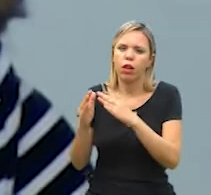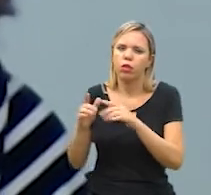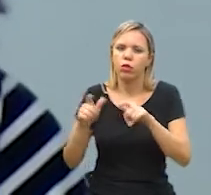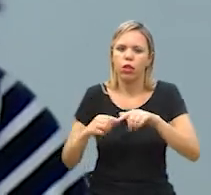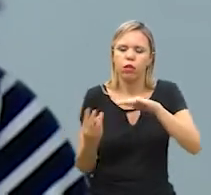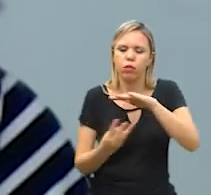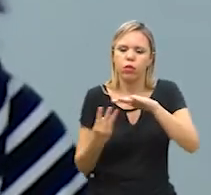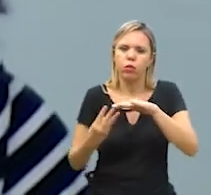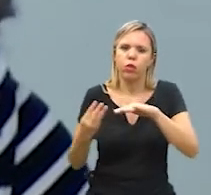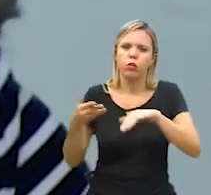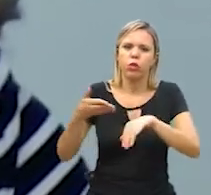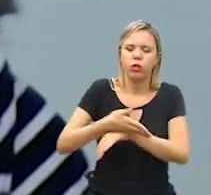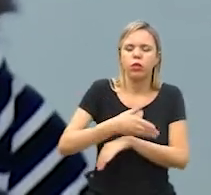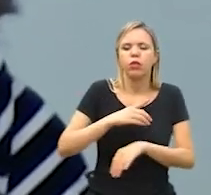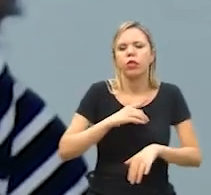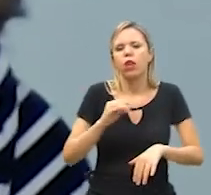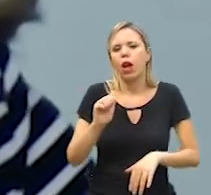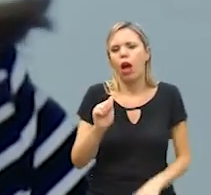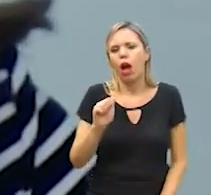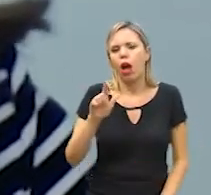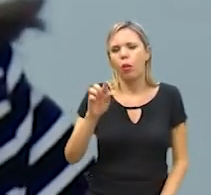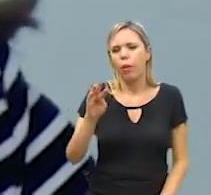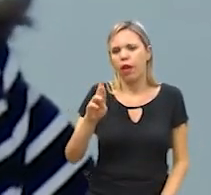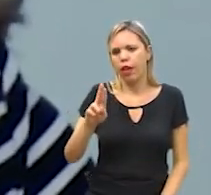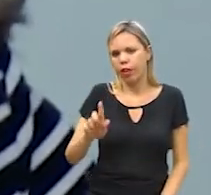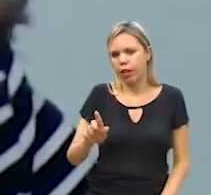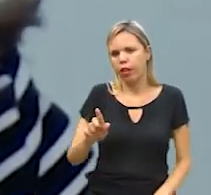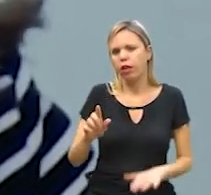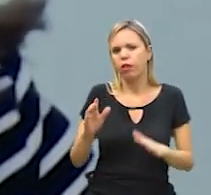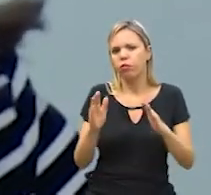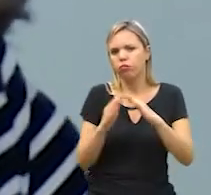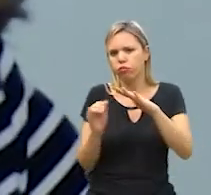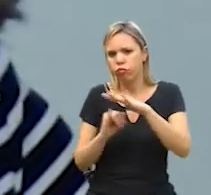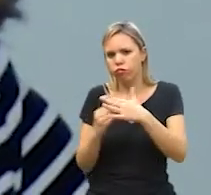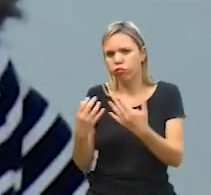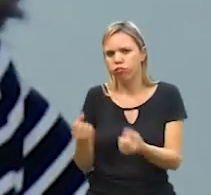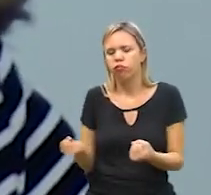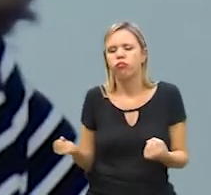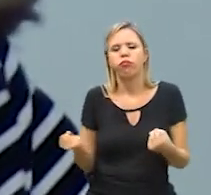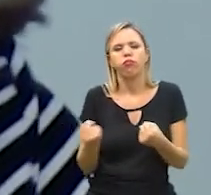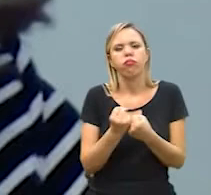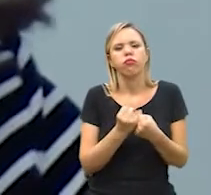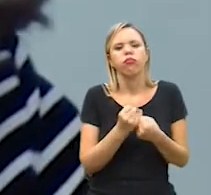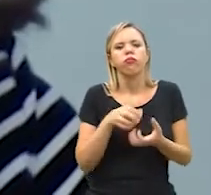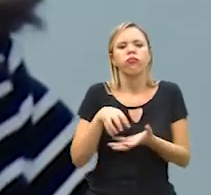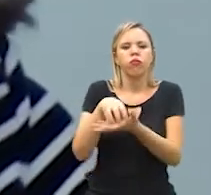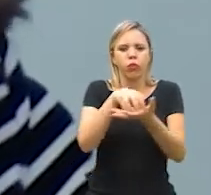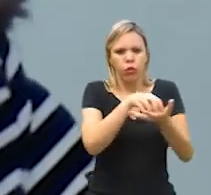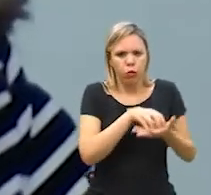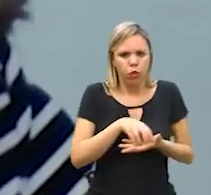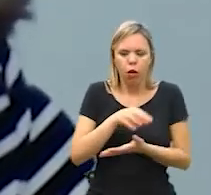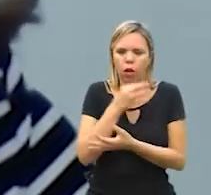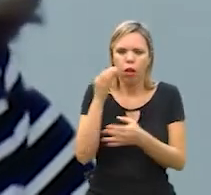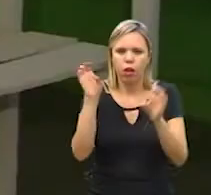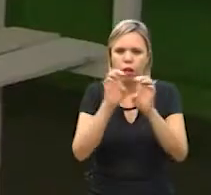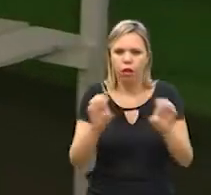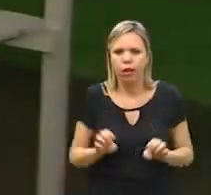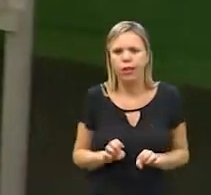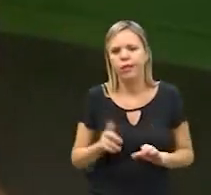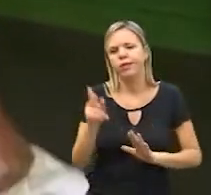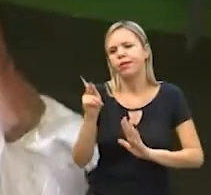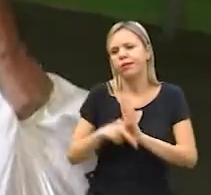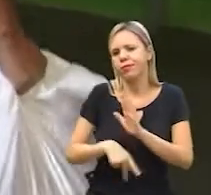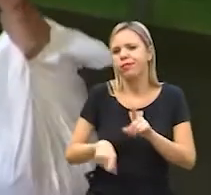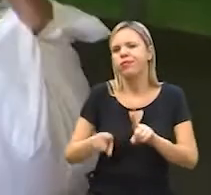temos as casas de passagem, o albergue, a casa de acolhimento, então é uma rede muito estruturada. E